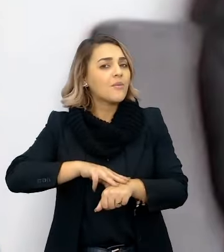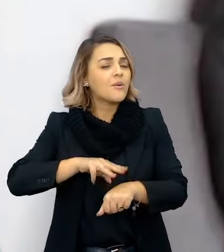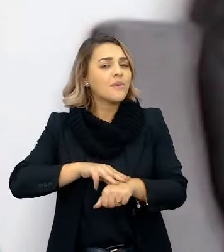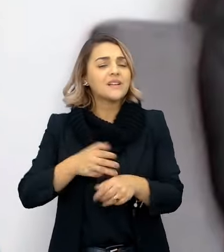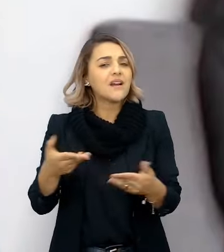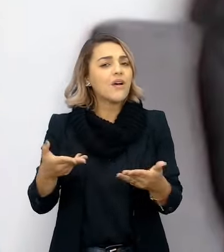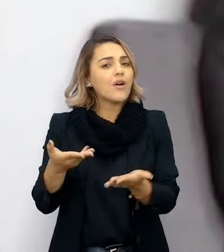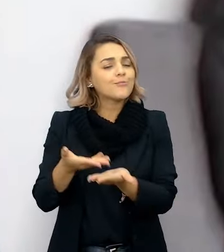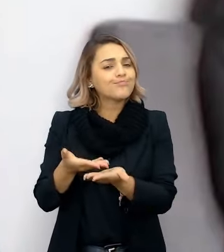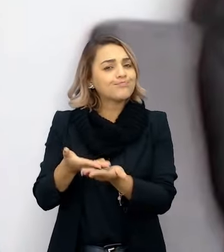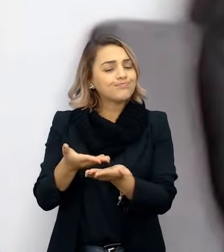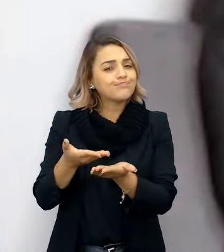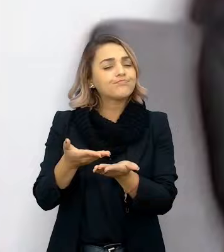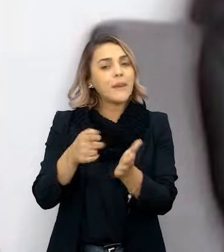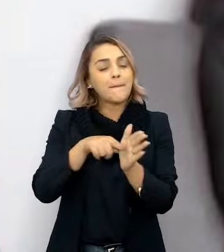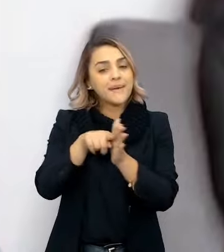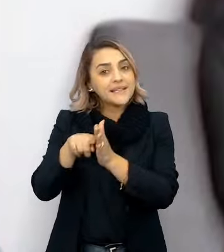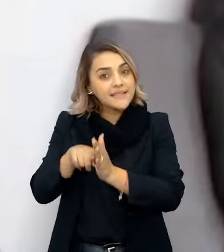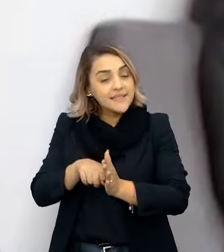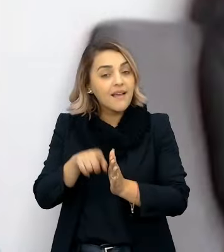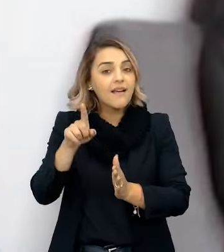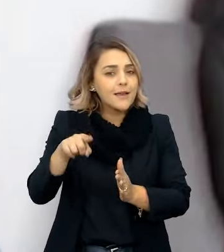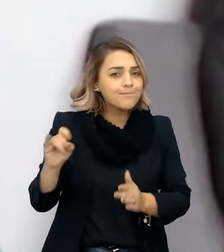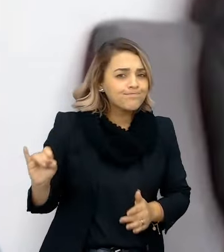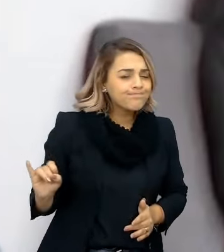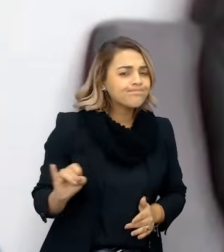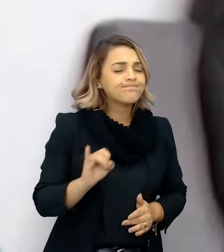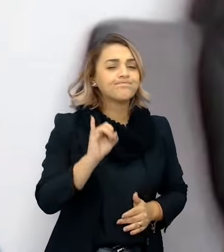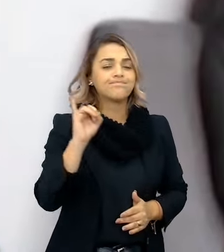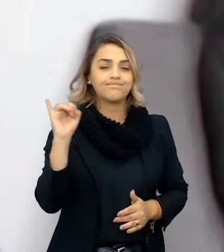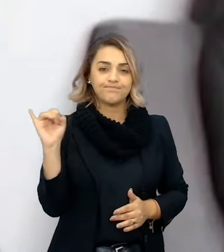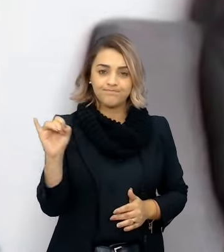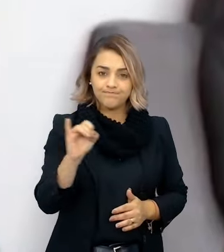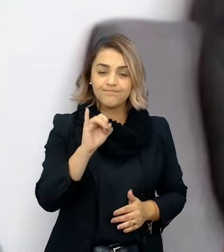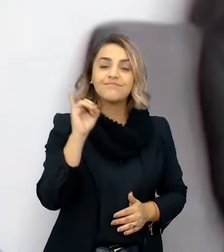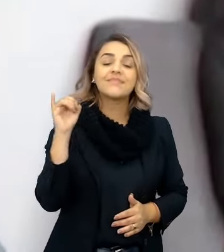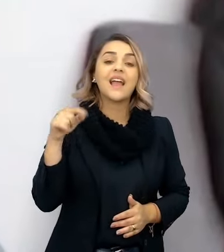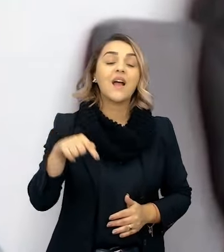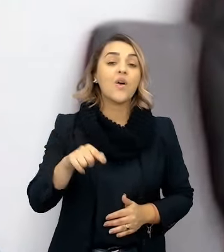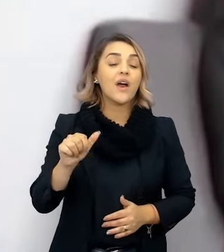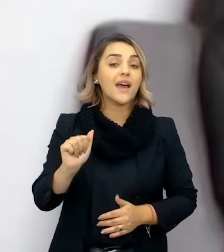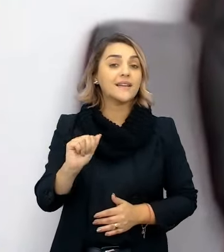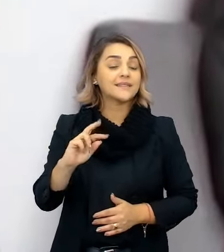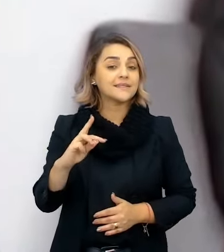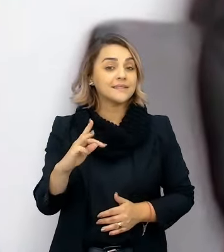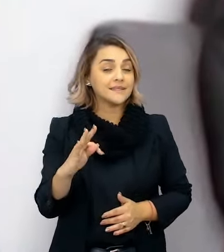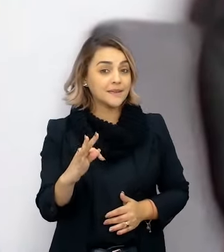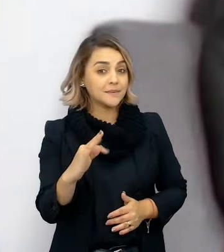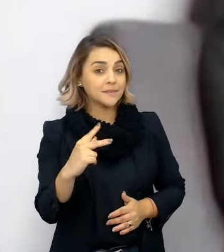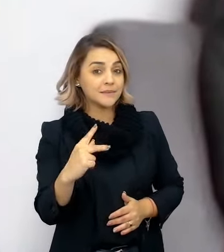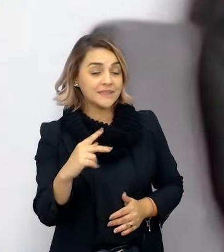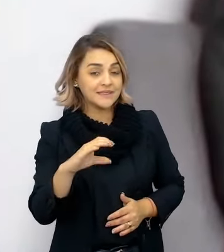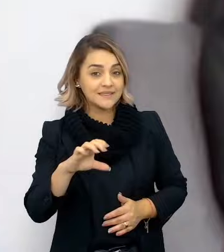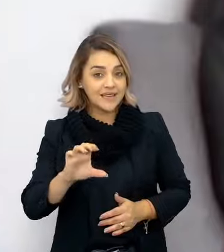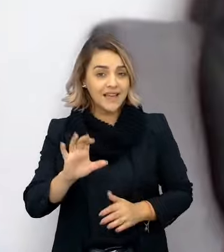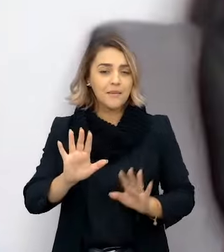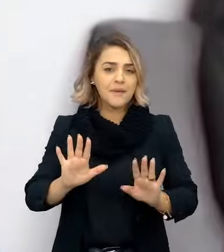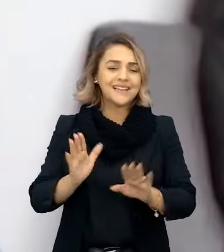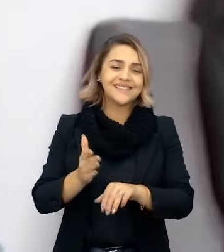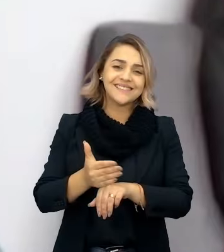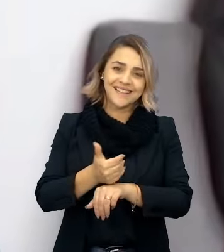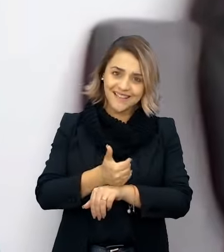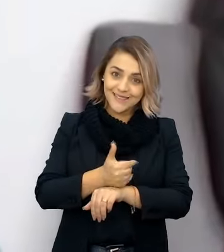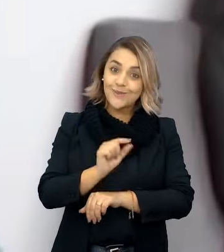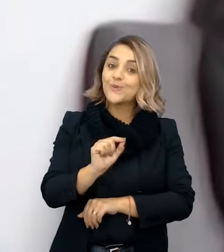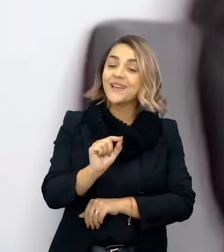é um momento muito importante, que é esse momento da ATPC. Mas antes eu vou fazer minha audiodescrição, tá